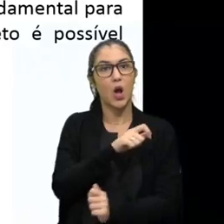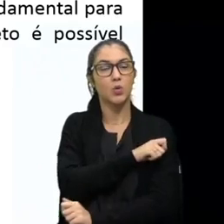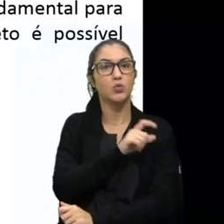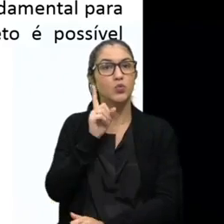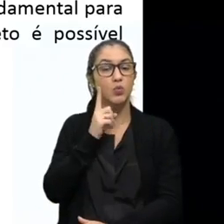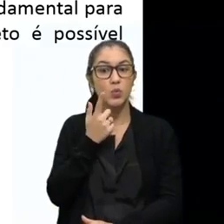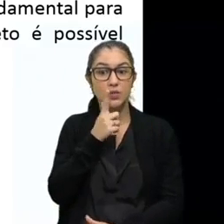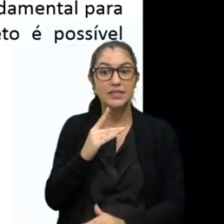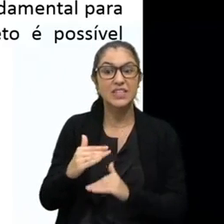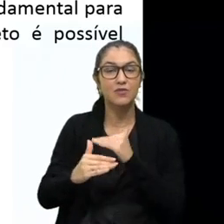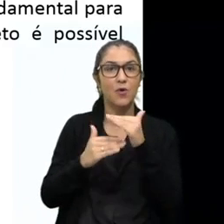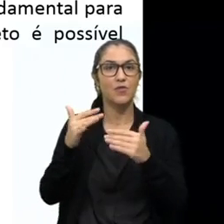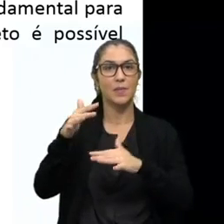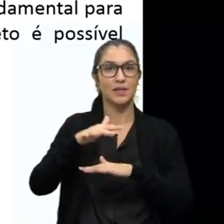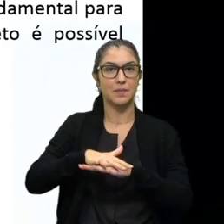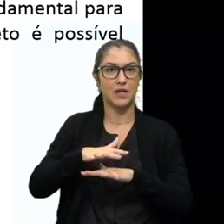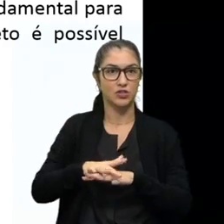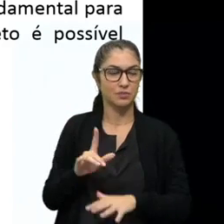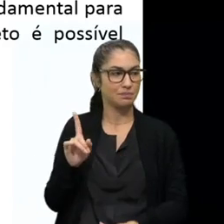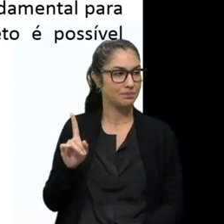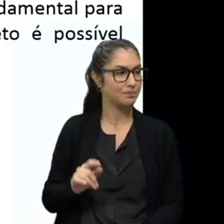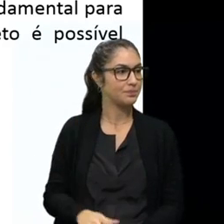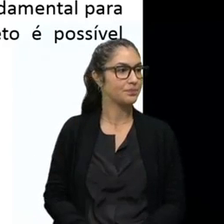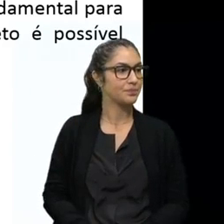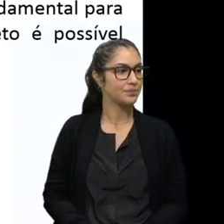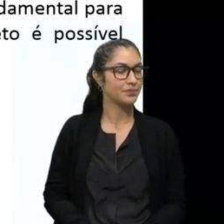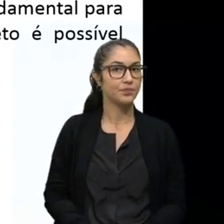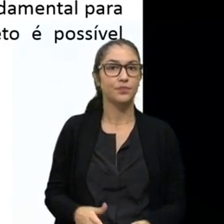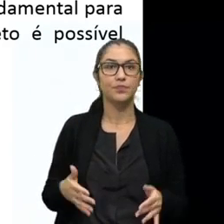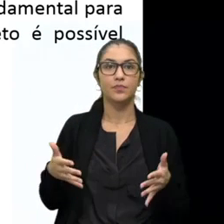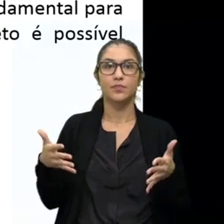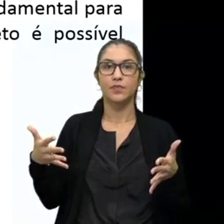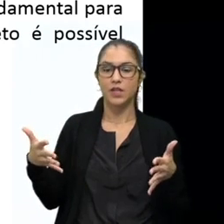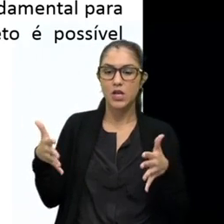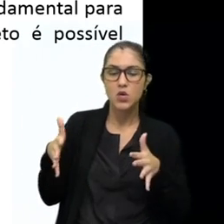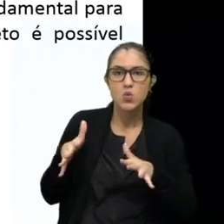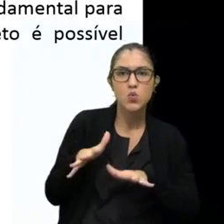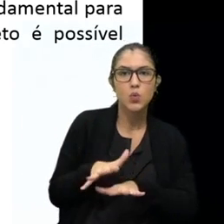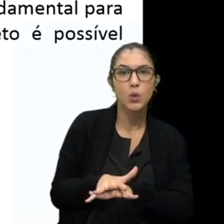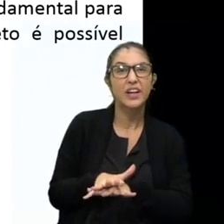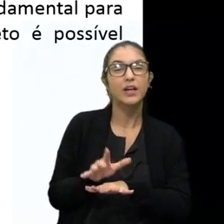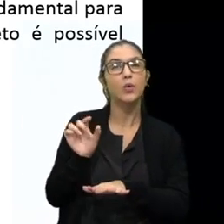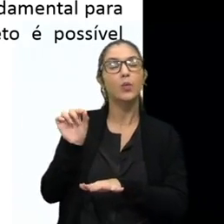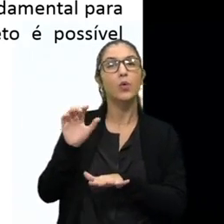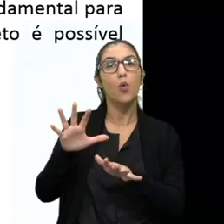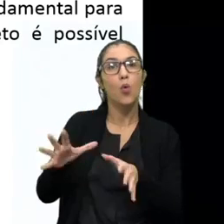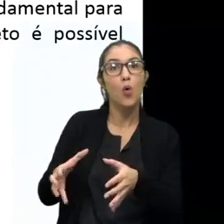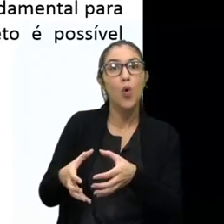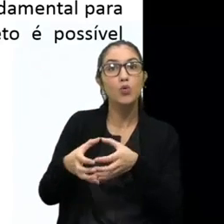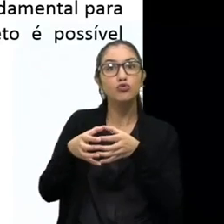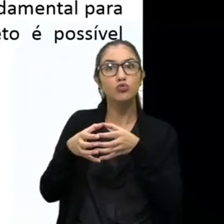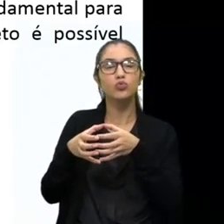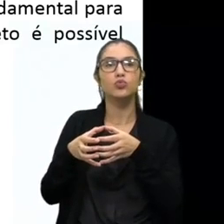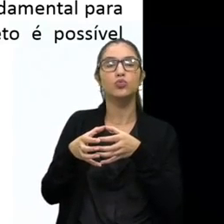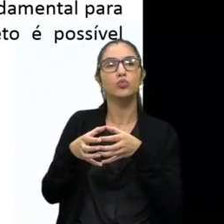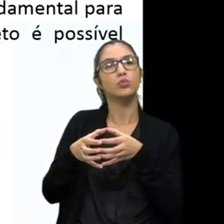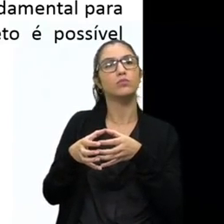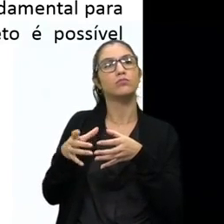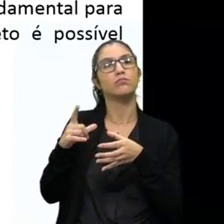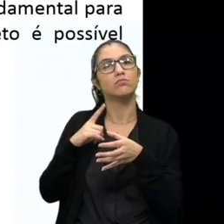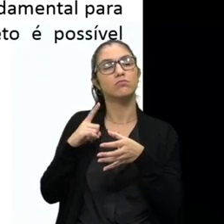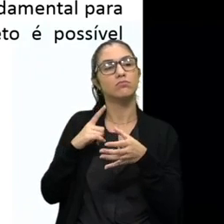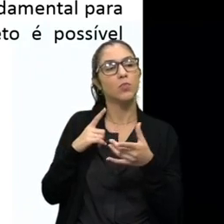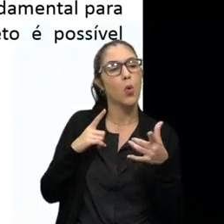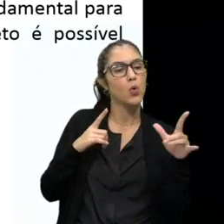para desenvolver o pensamento matemático. Incluir é um ato de um conjunto ser contido